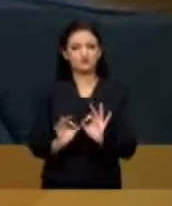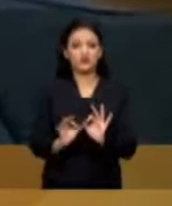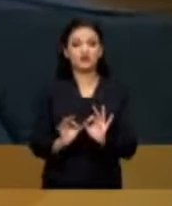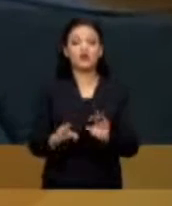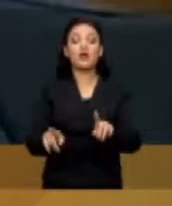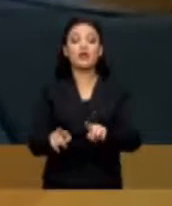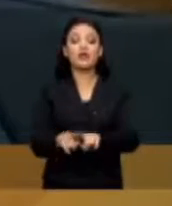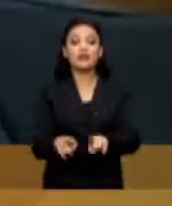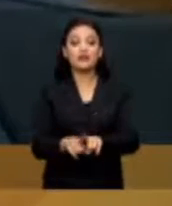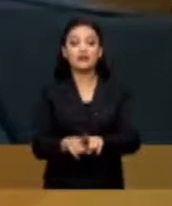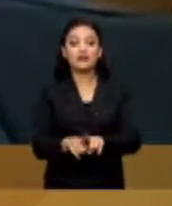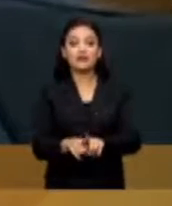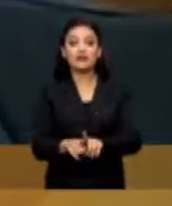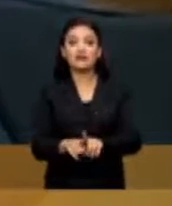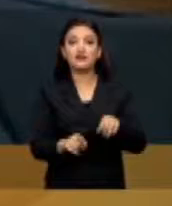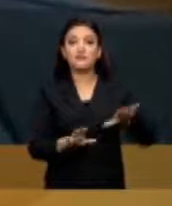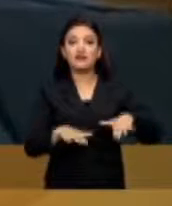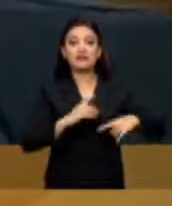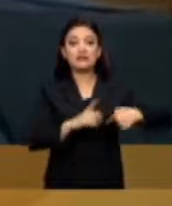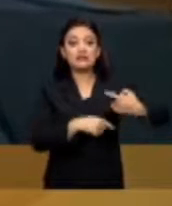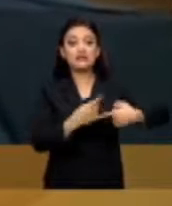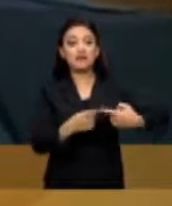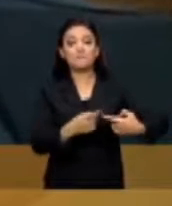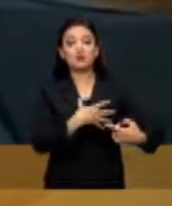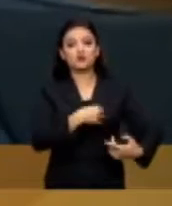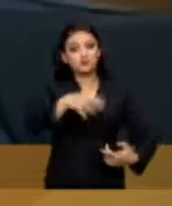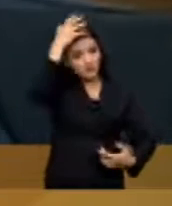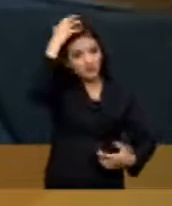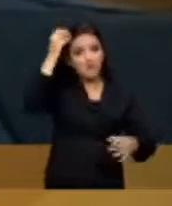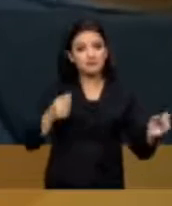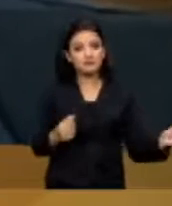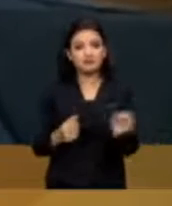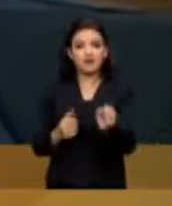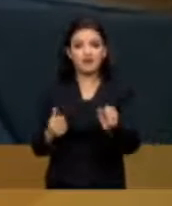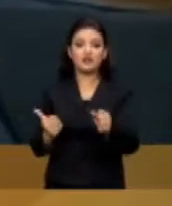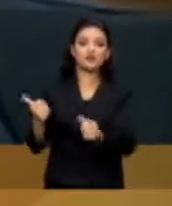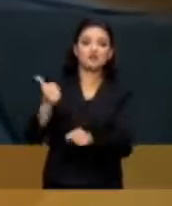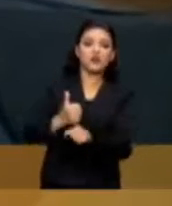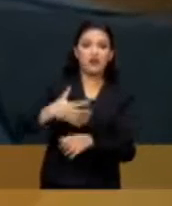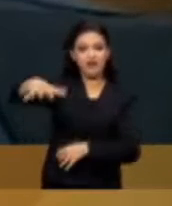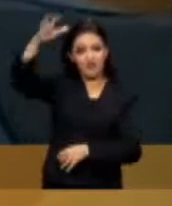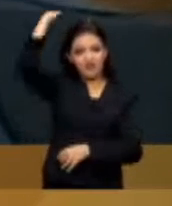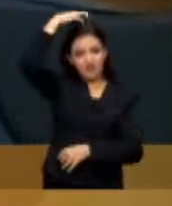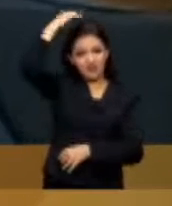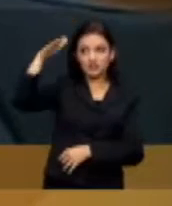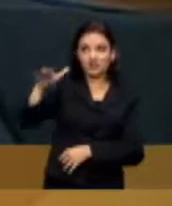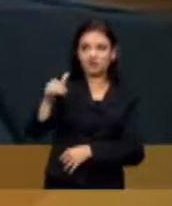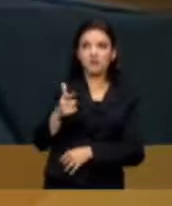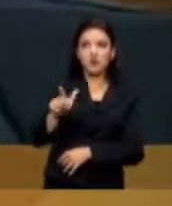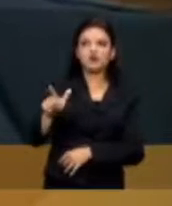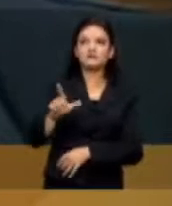que o príncipe torna-se rei, chama o Chief Justice para ser o seu conselheiro real. É